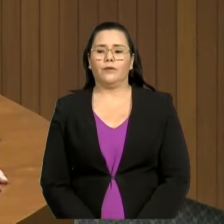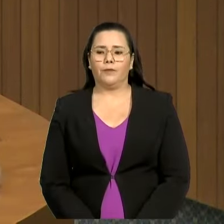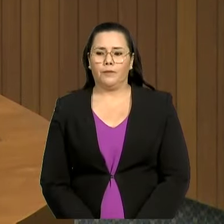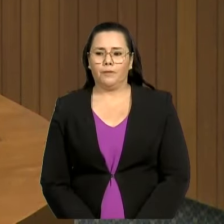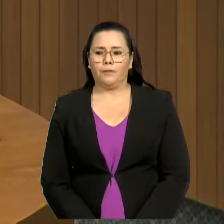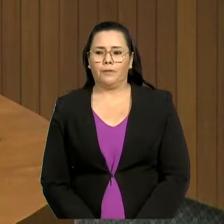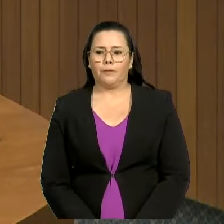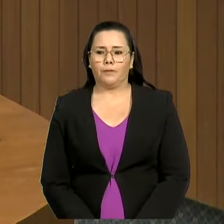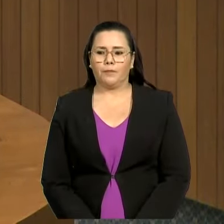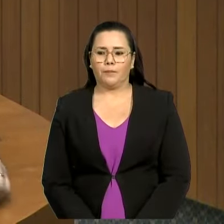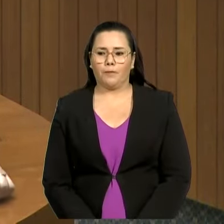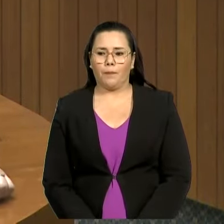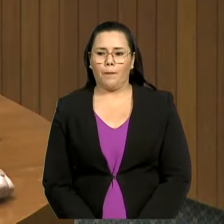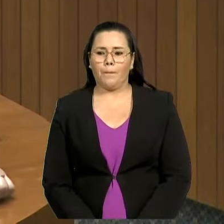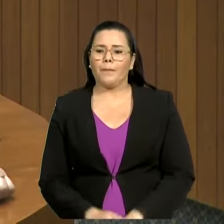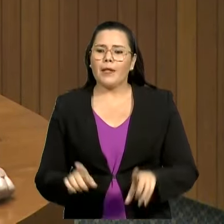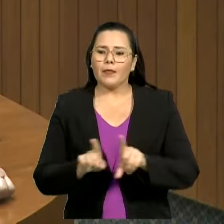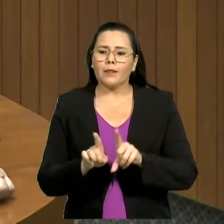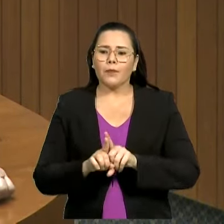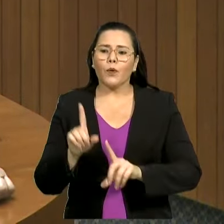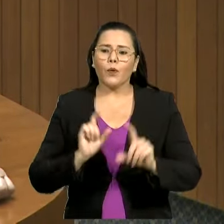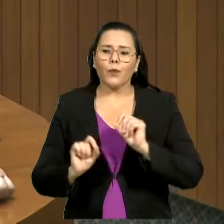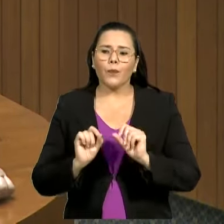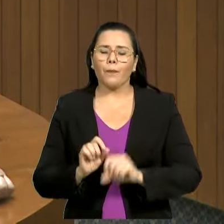motivo, em defesa dos professores.